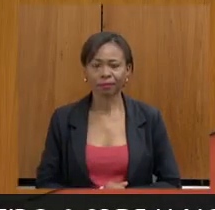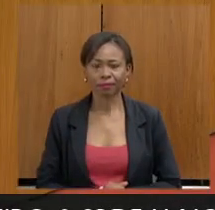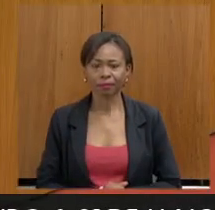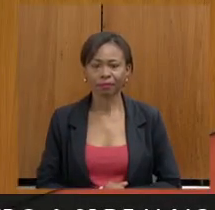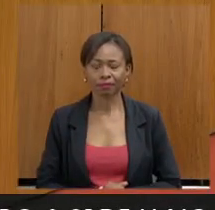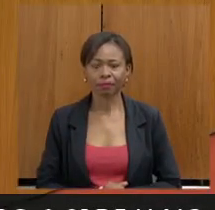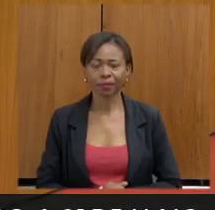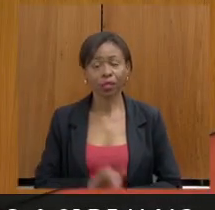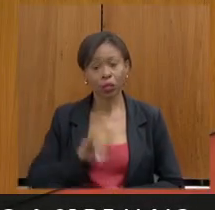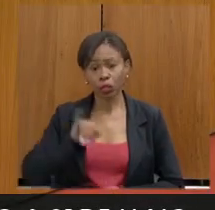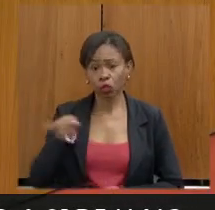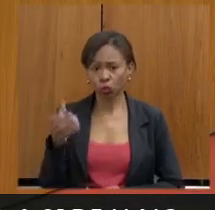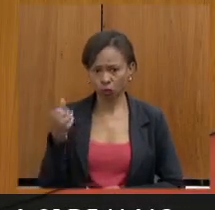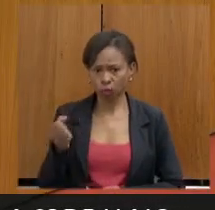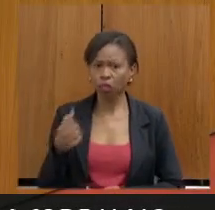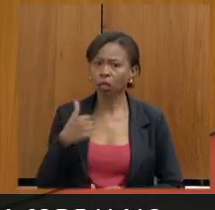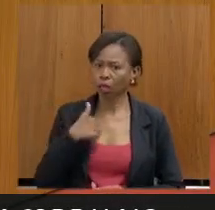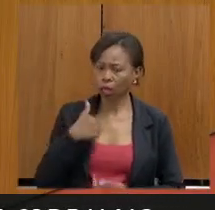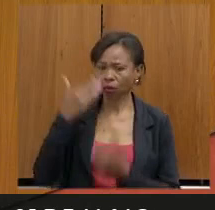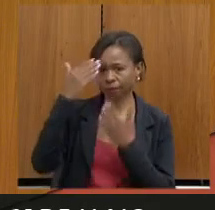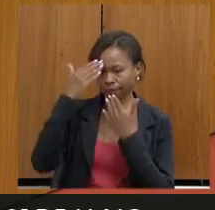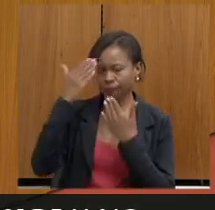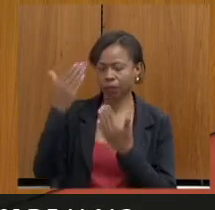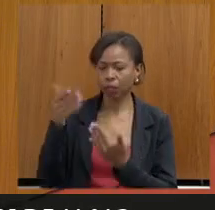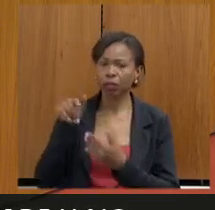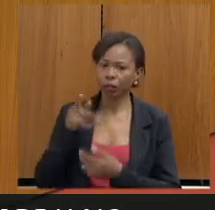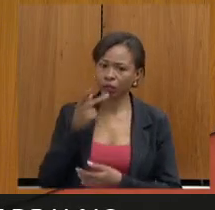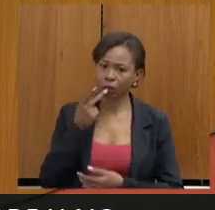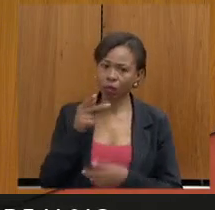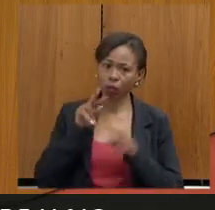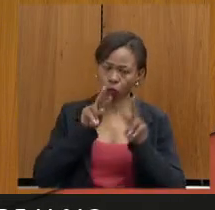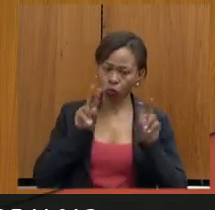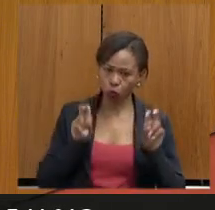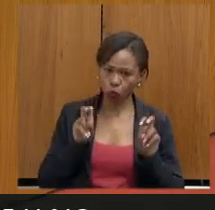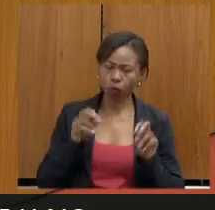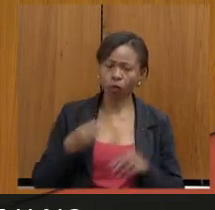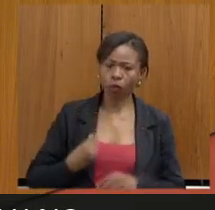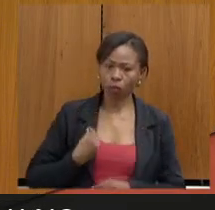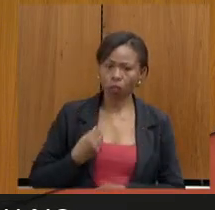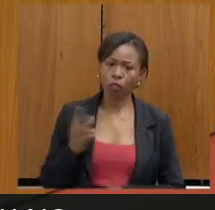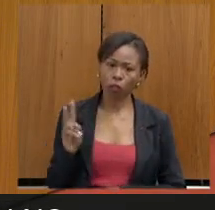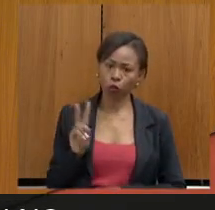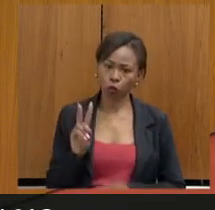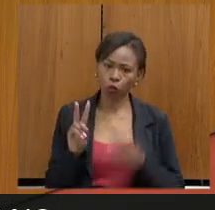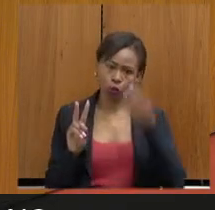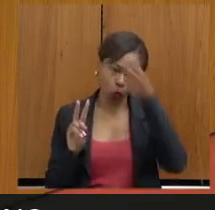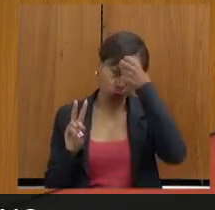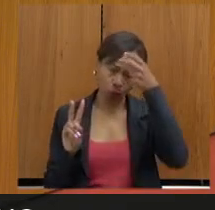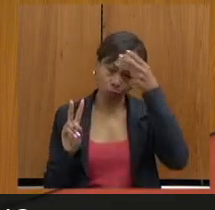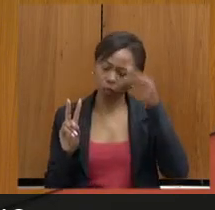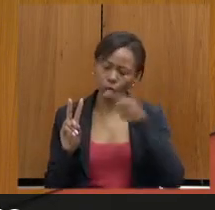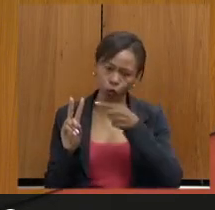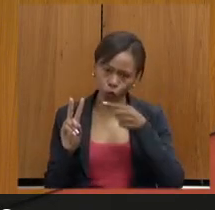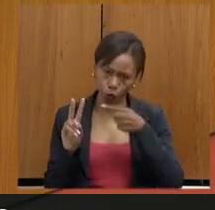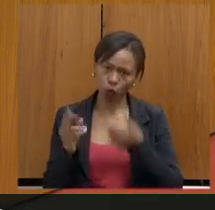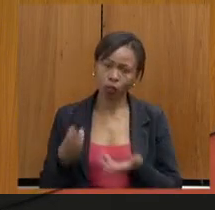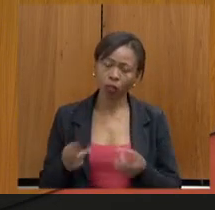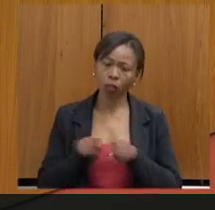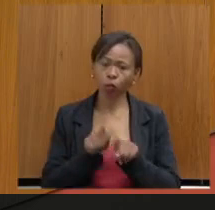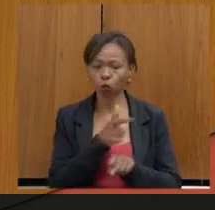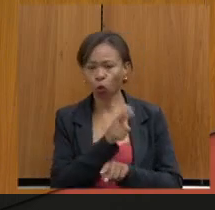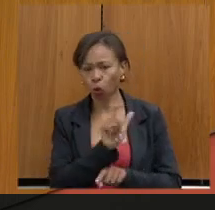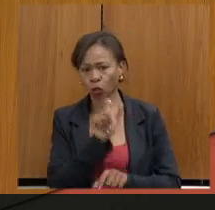que agradeço é preciso de um leite para lá e pela referência ao nosso prefeito aqui os demais convidados que aqui se encontram